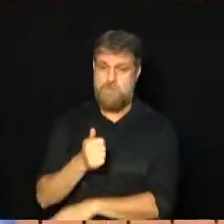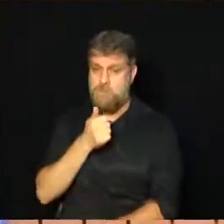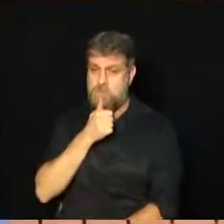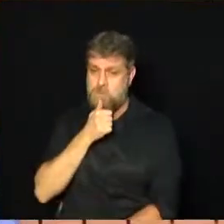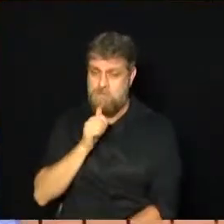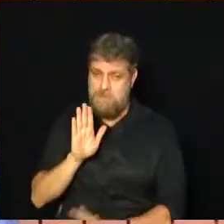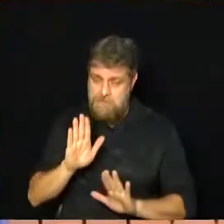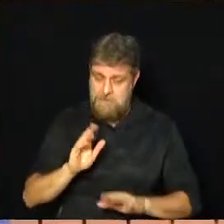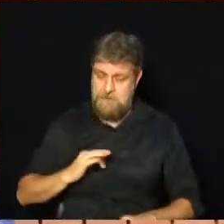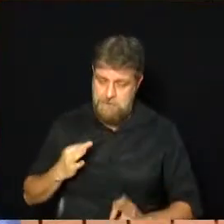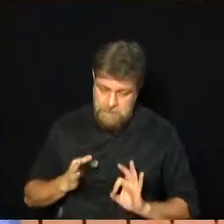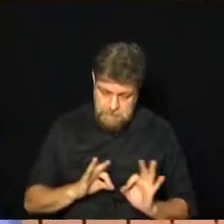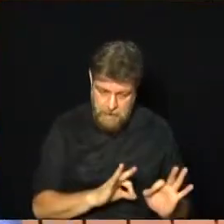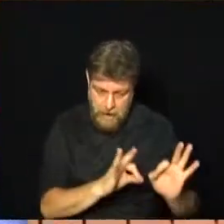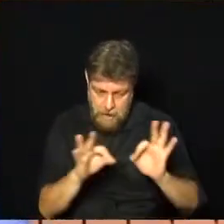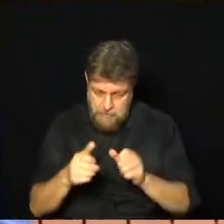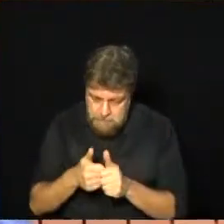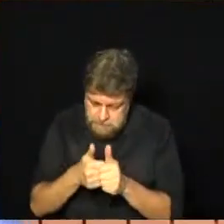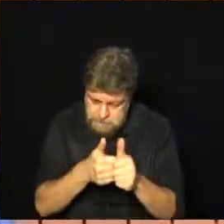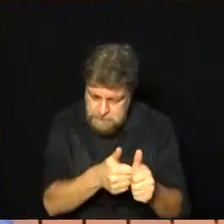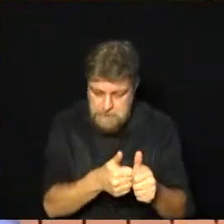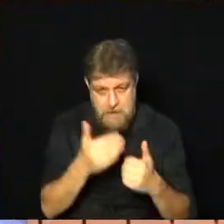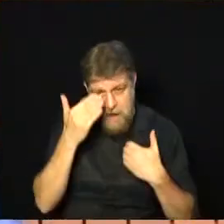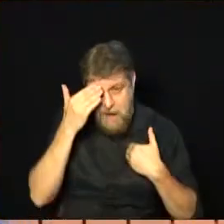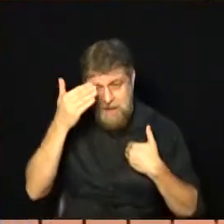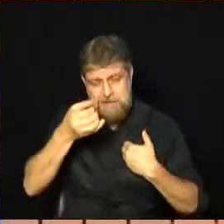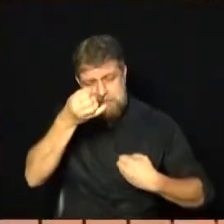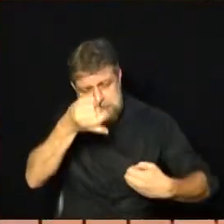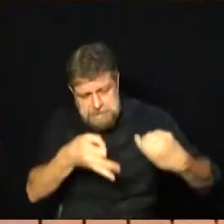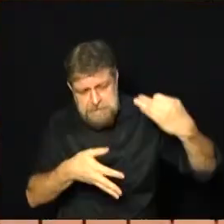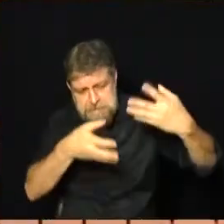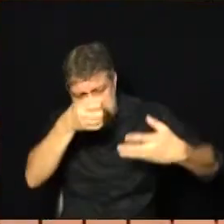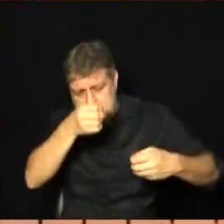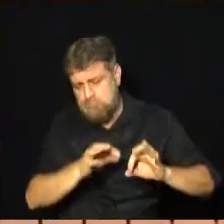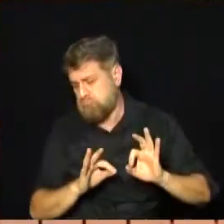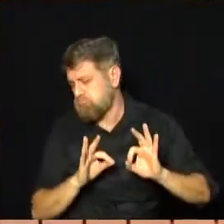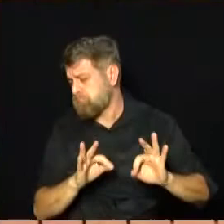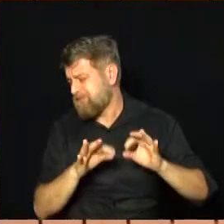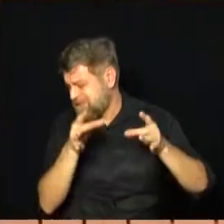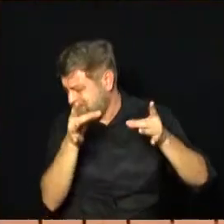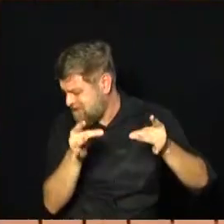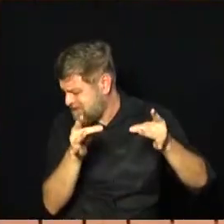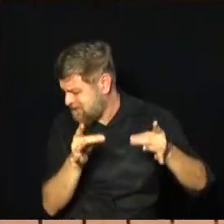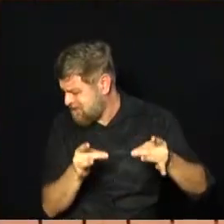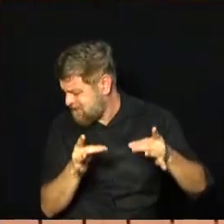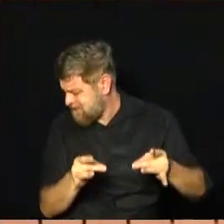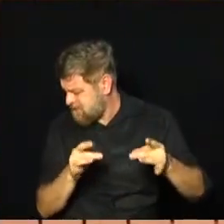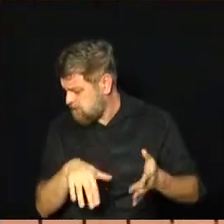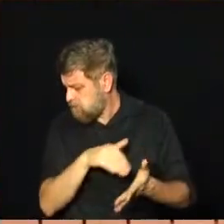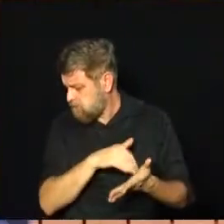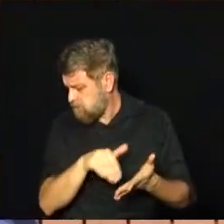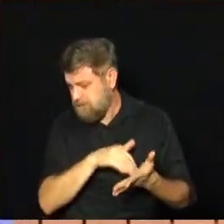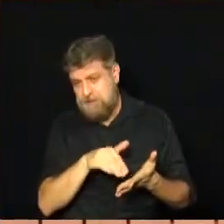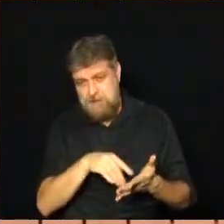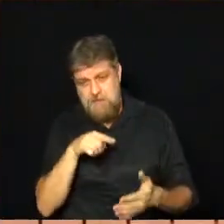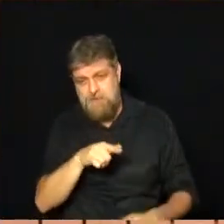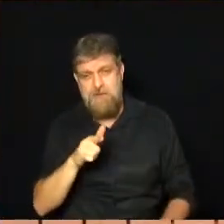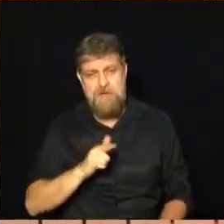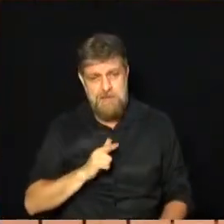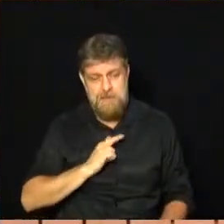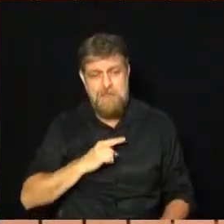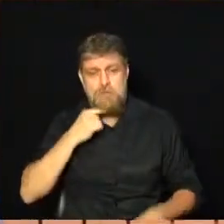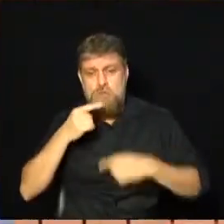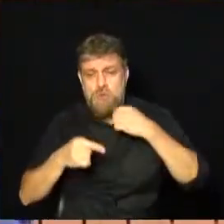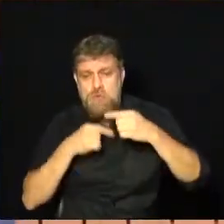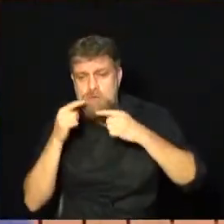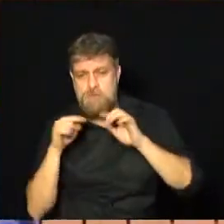vamos continuar acompanhando, agradeço toda a explicação, apresentação do secretário Barreiro, que sem dúvida nenhuma deve ter tirado todas as dúvidas